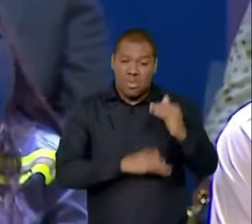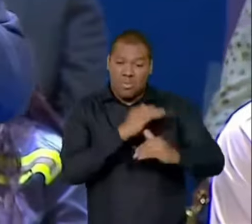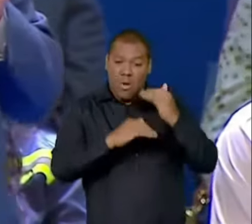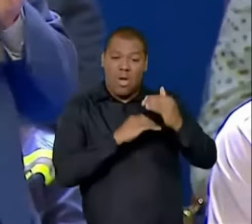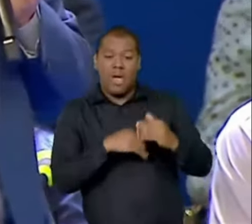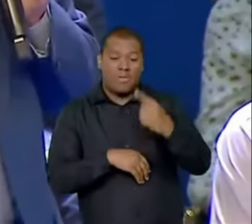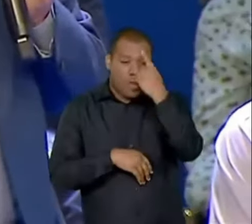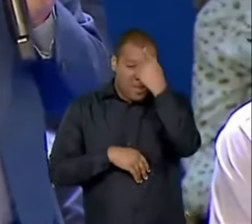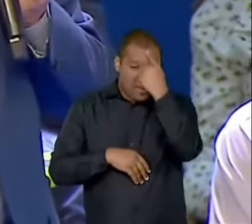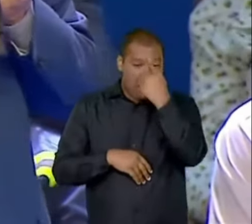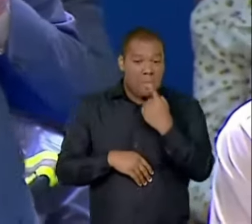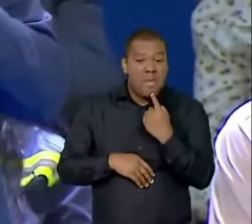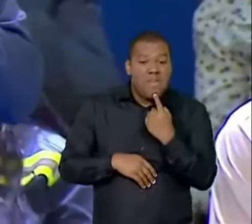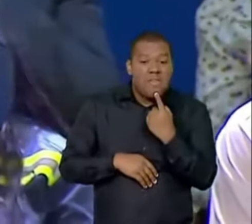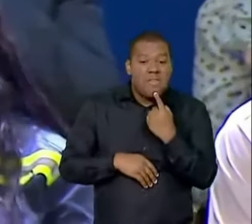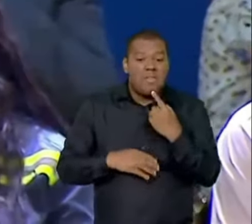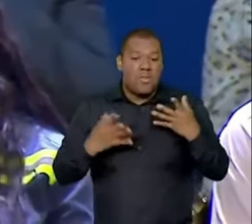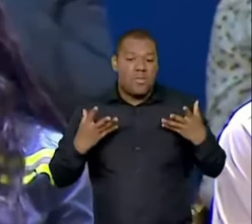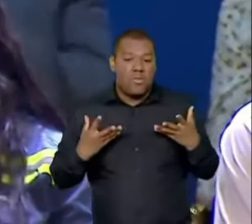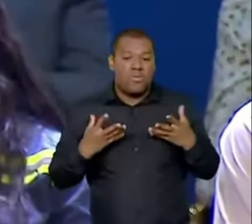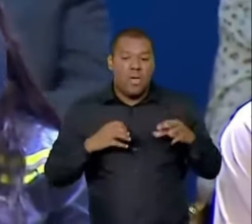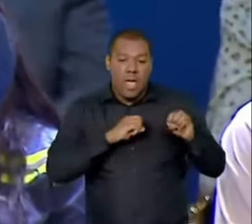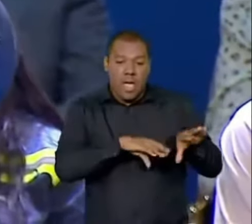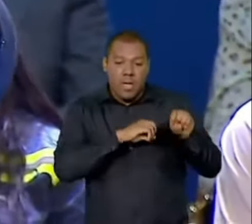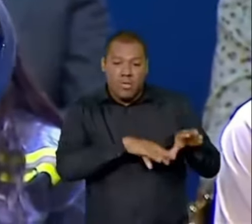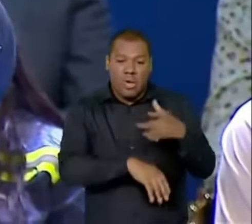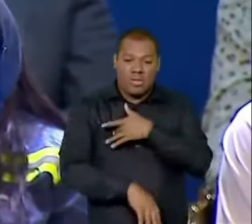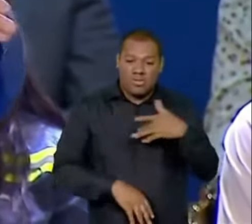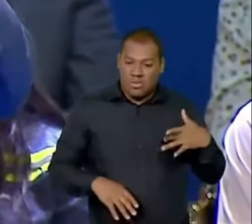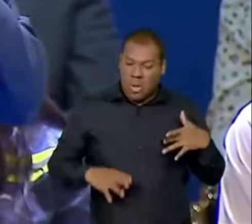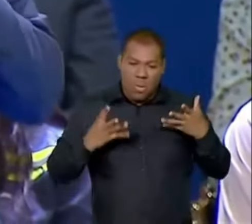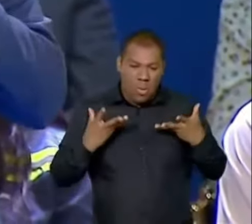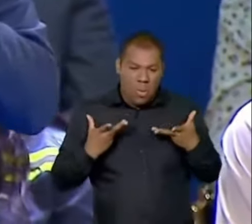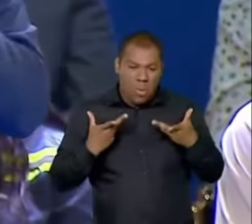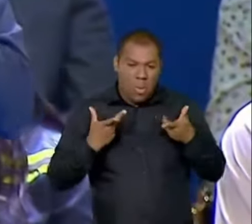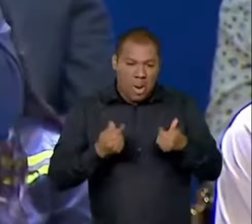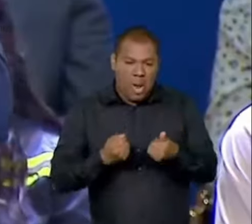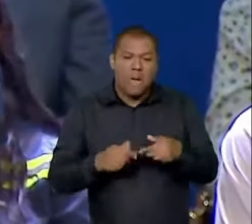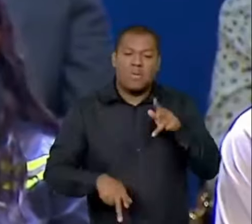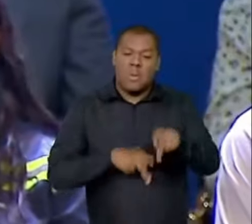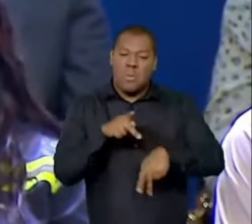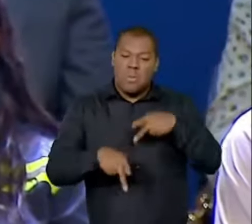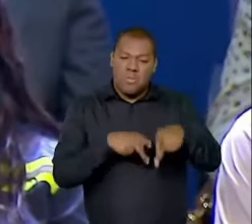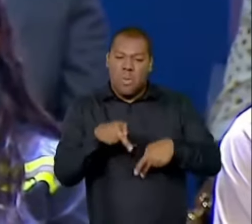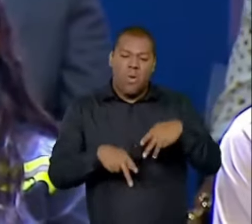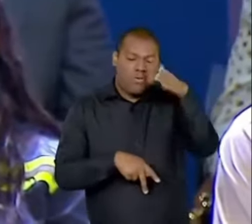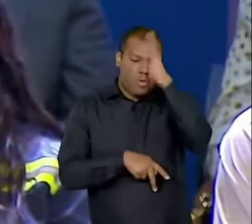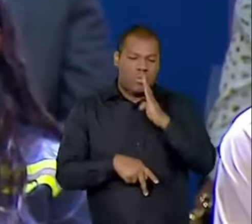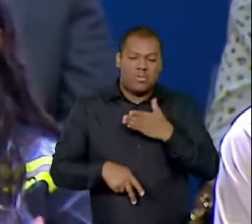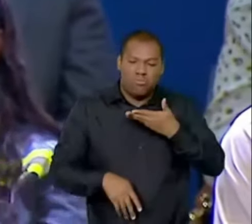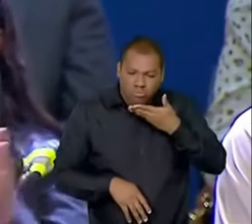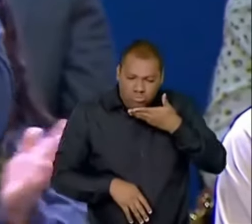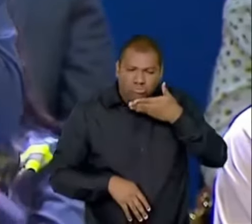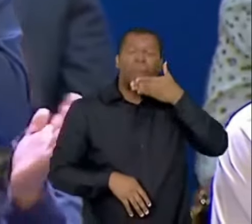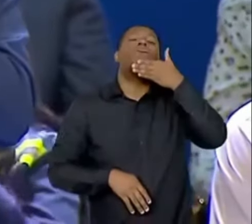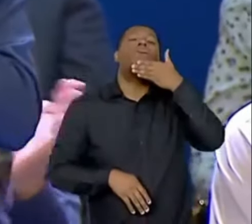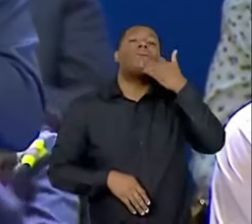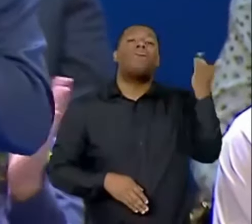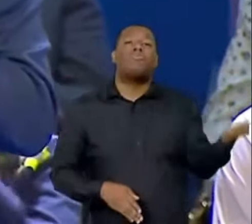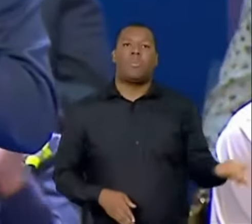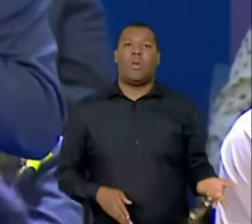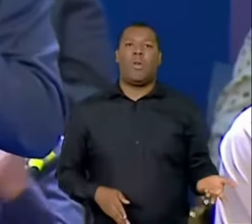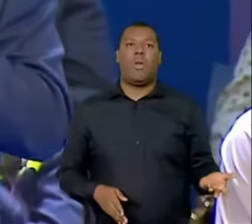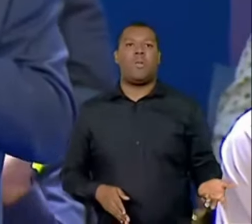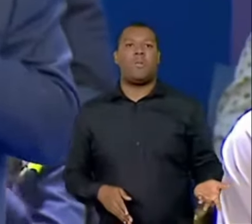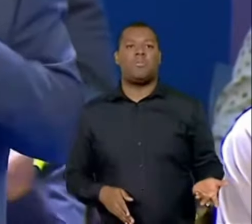que a sociedade possa andar de cabeça erguida com o resultado do seu trabalho, do seu estudo. É por isso que ontem nós anunciamos em